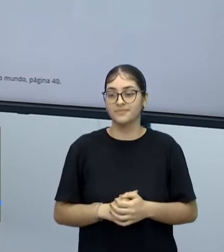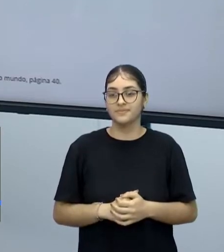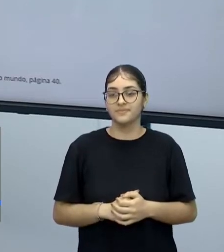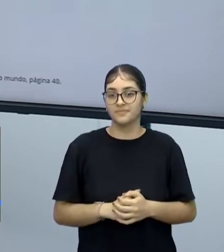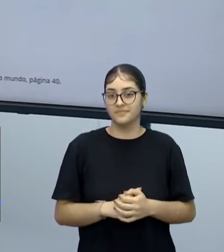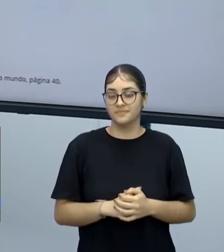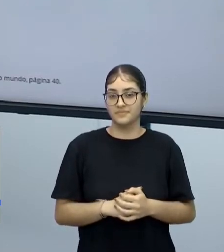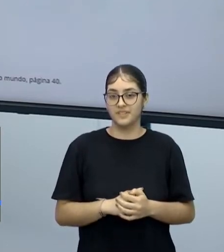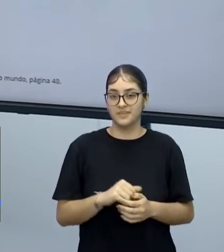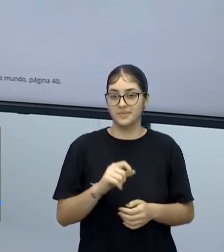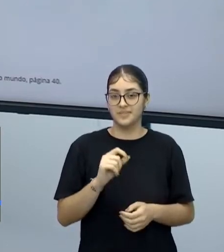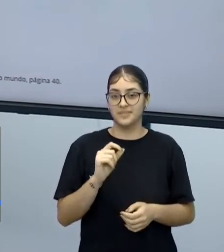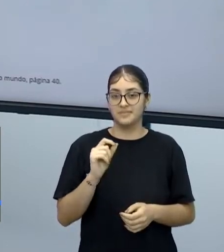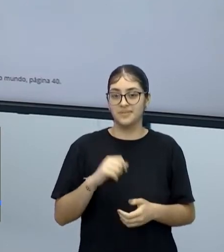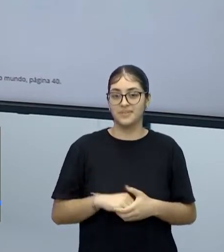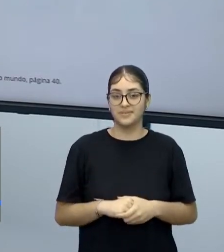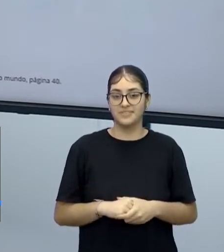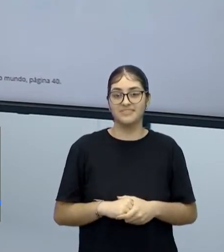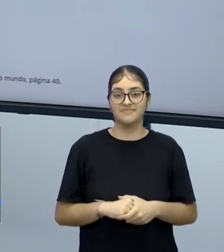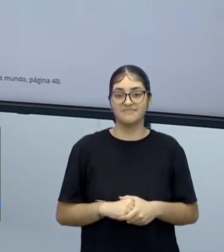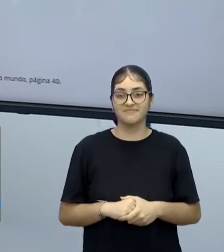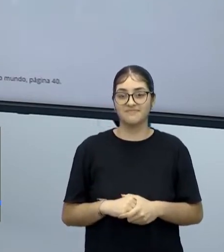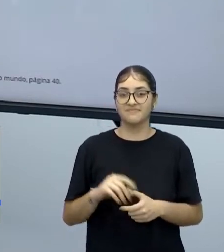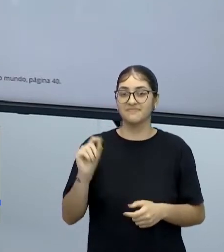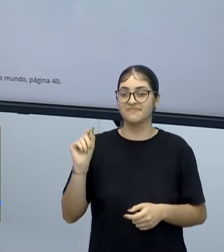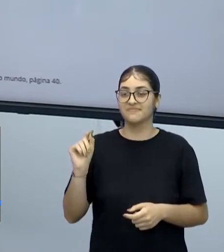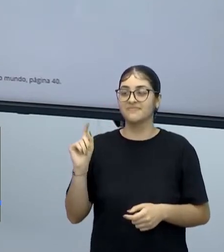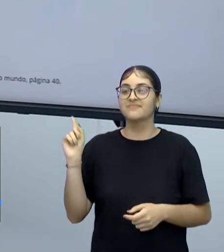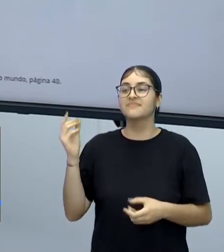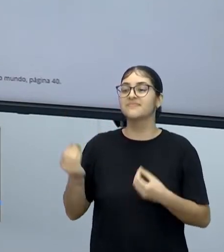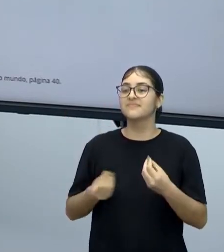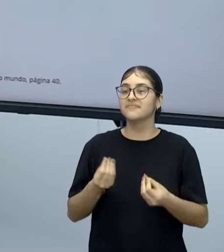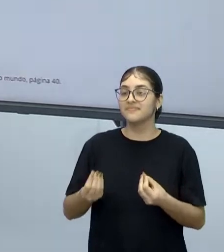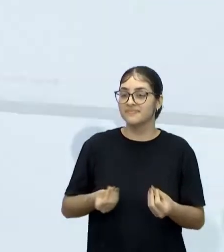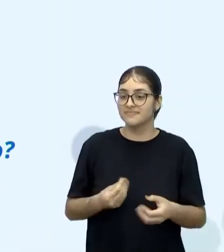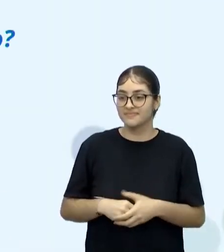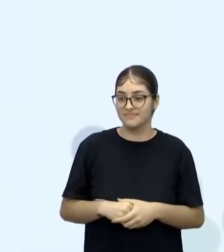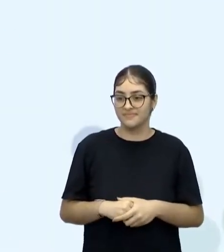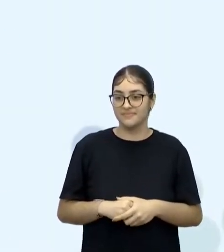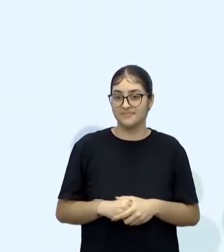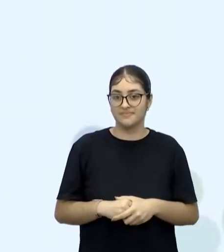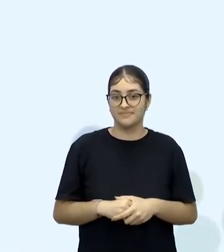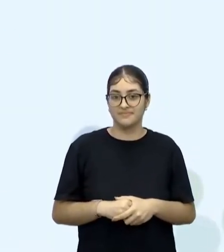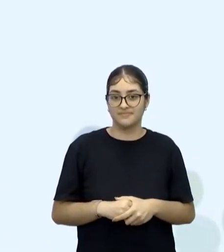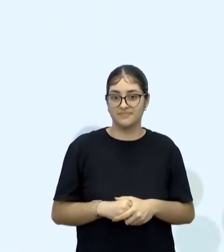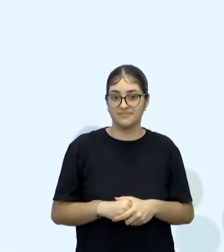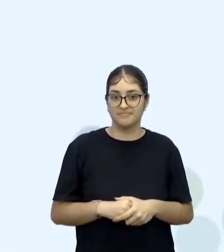bastante como fazer um podcast. Bom, o que mais que a gente tem que ver aí? Olha só.